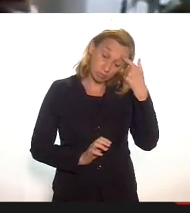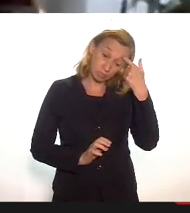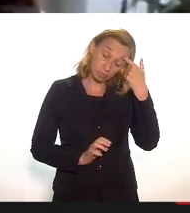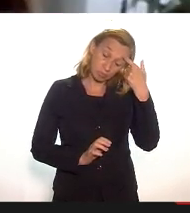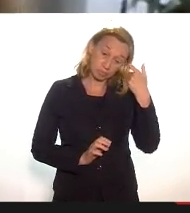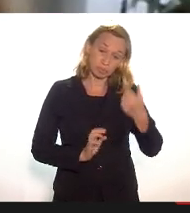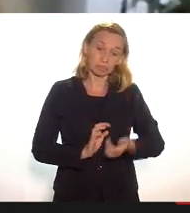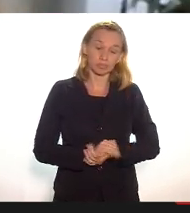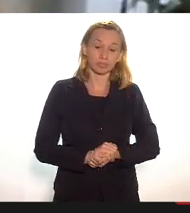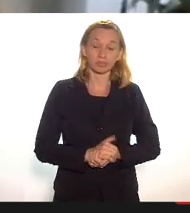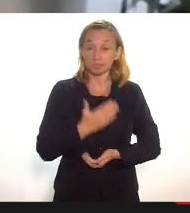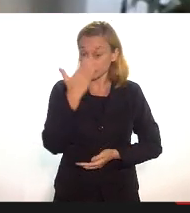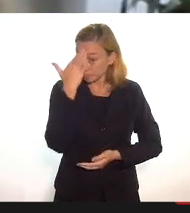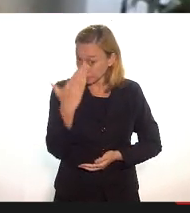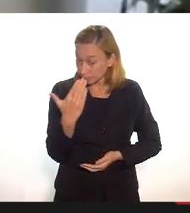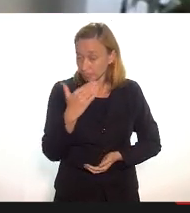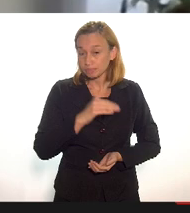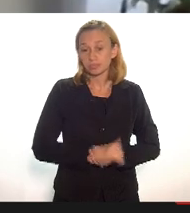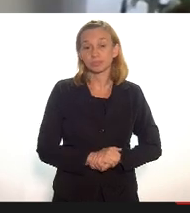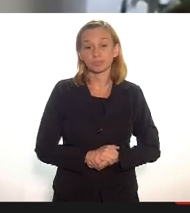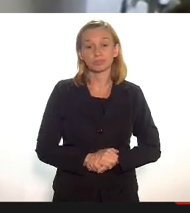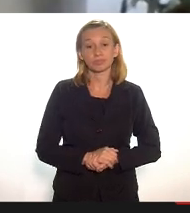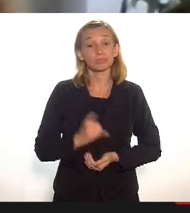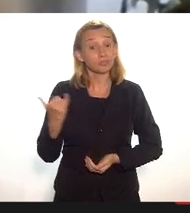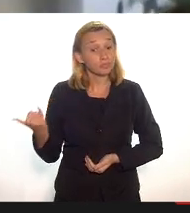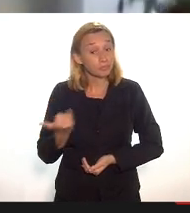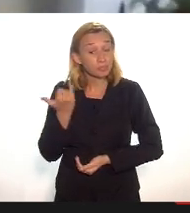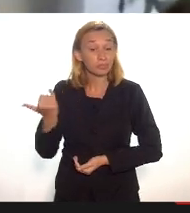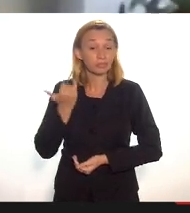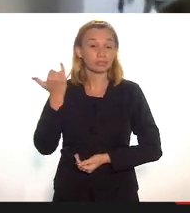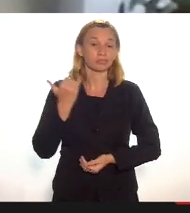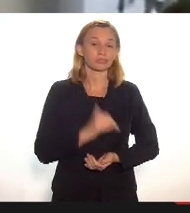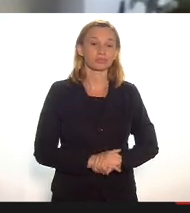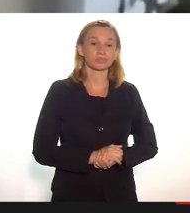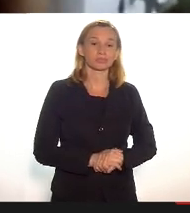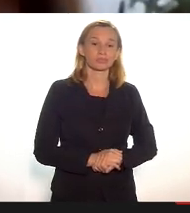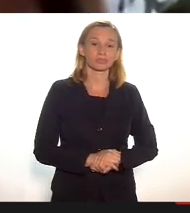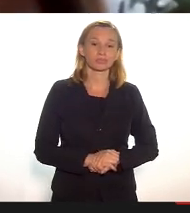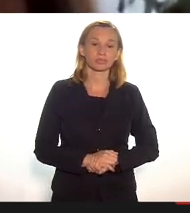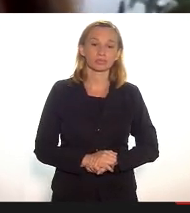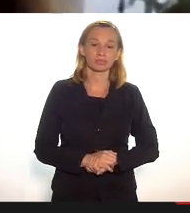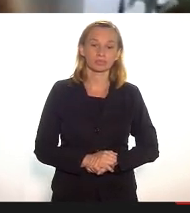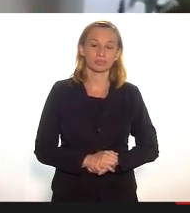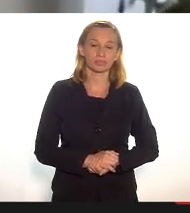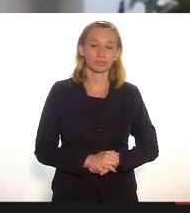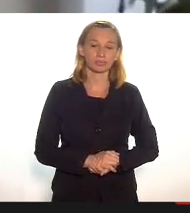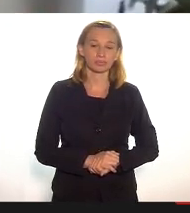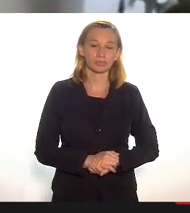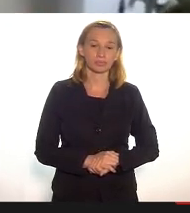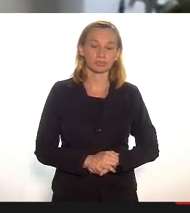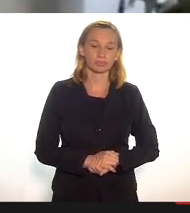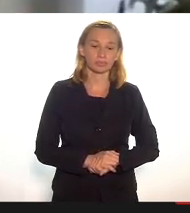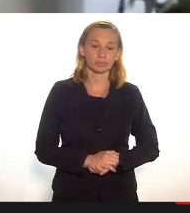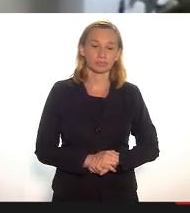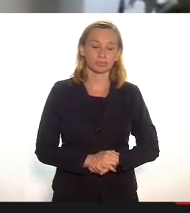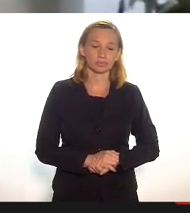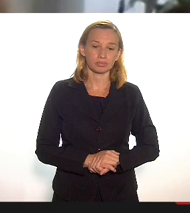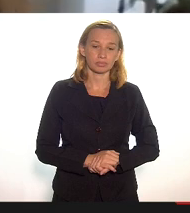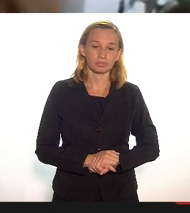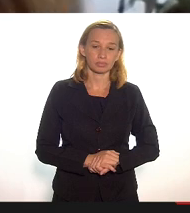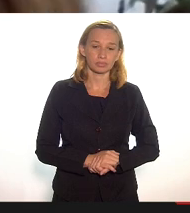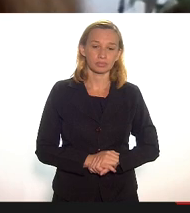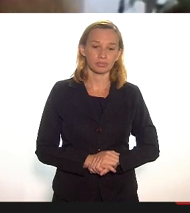Saúde. Obrigado. É importante contarmos com uma mesa tão representativa do